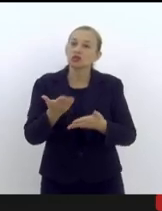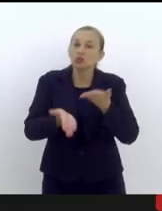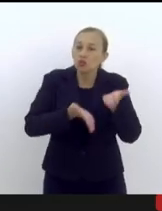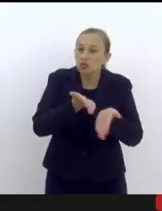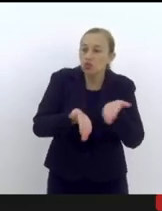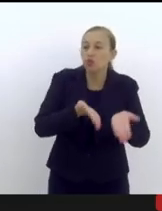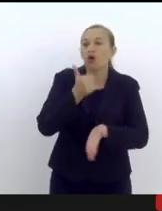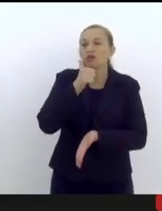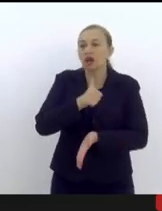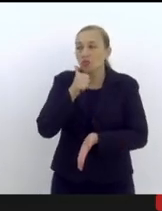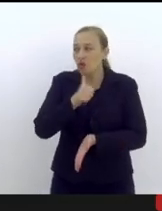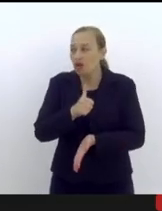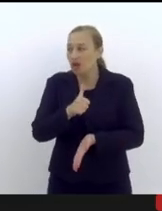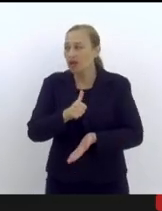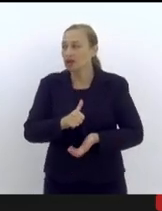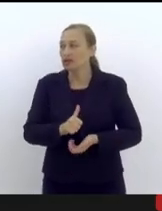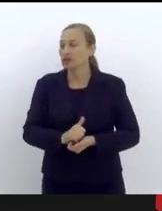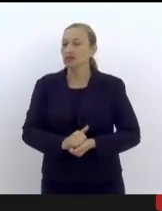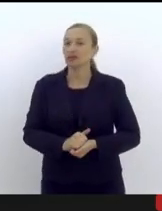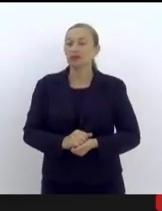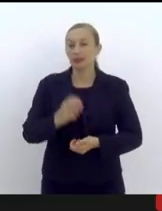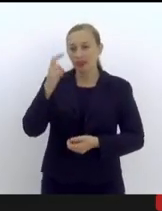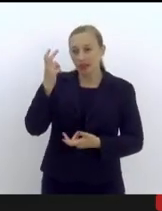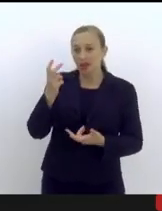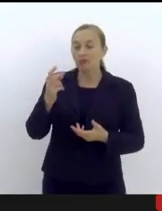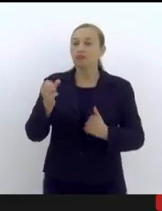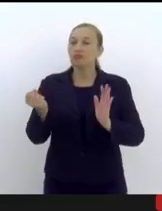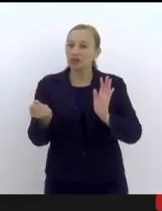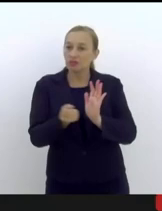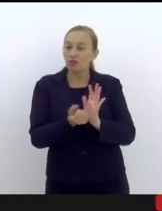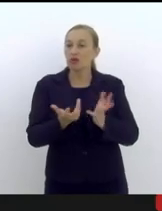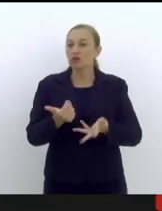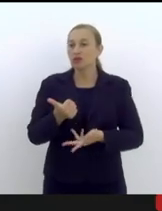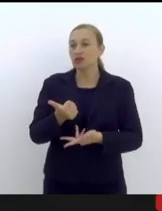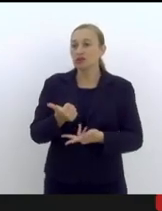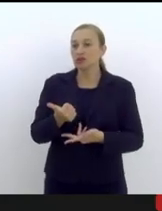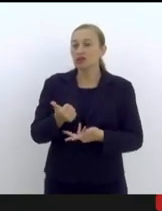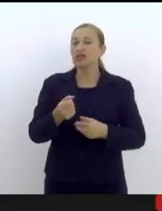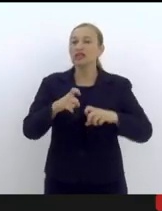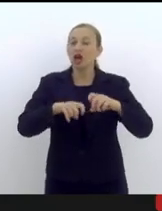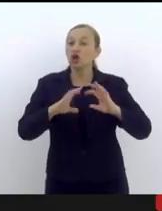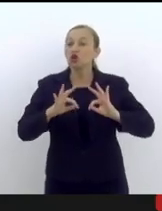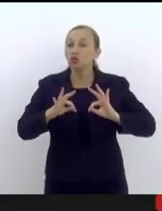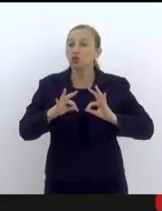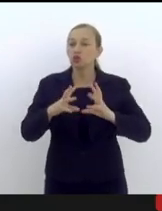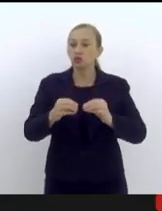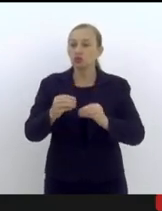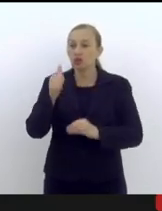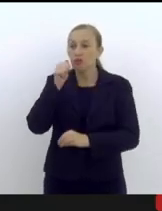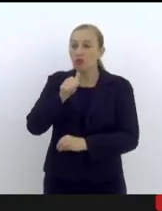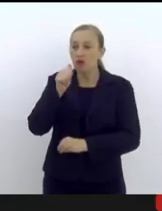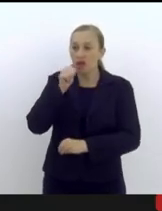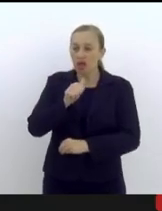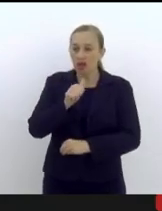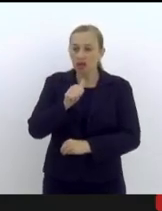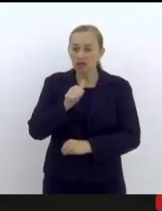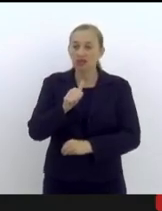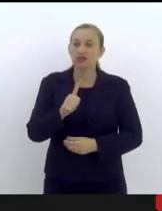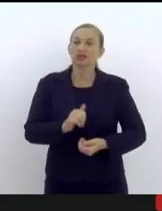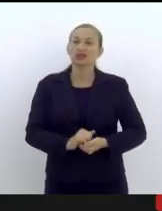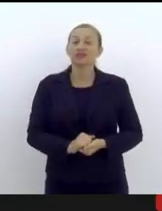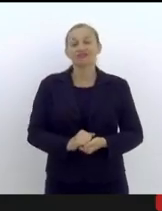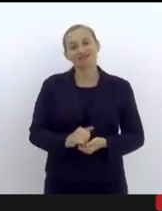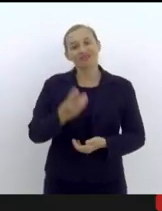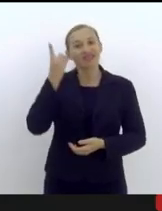é psicológica intelectual patrimonial sexual da mulher afinal de